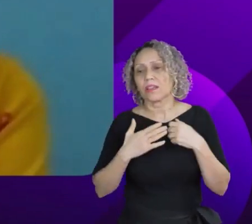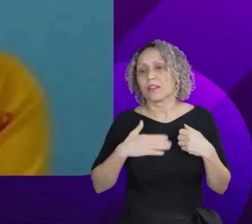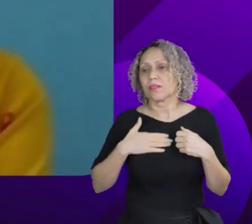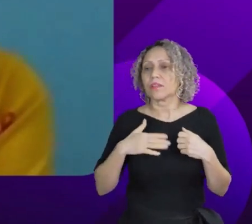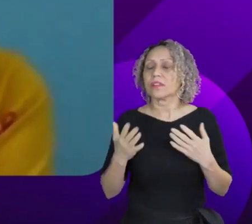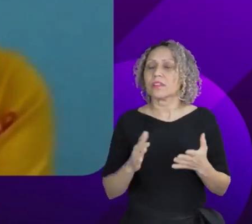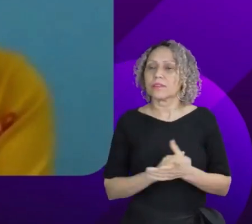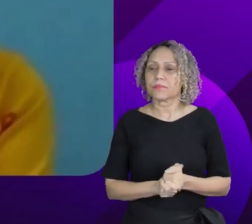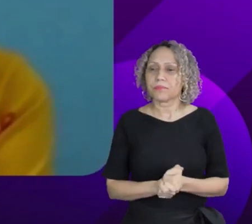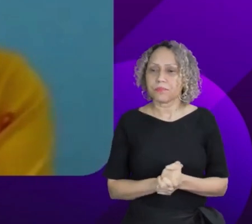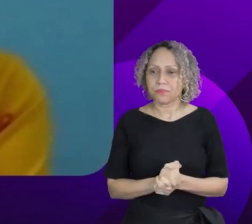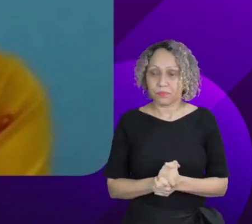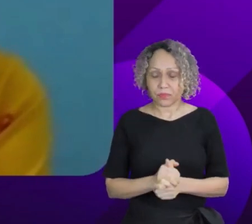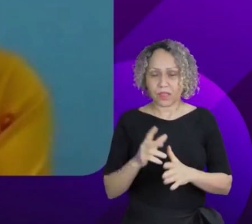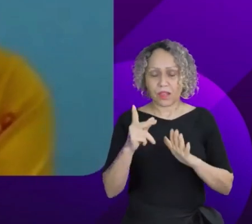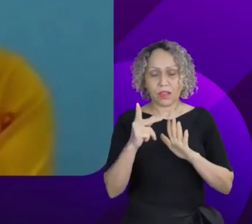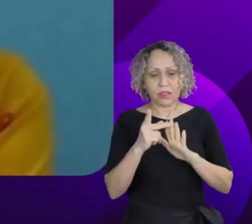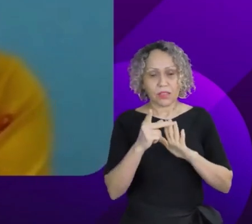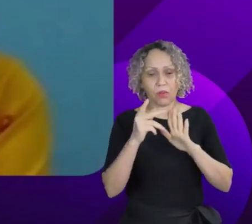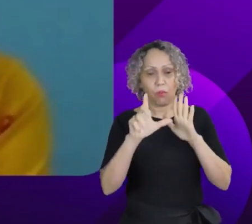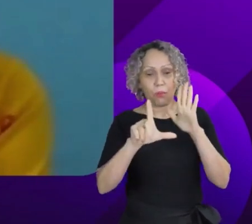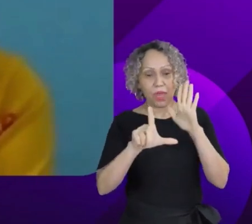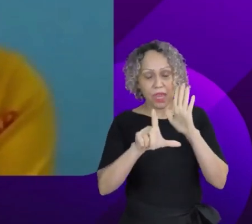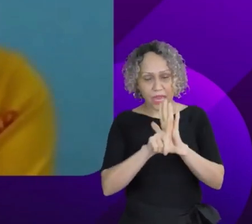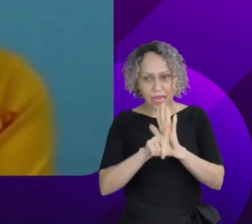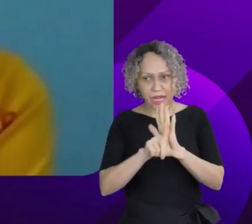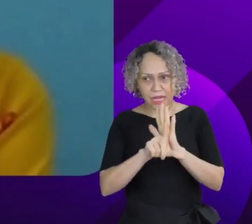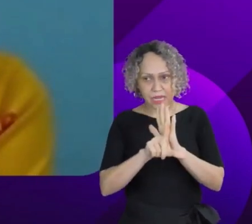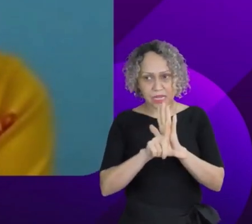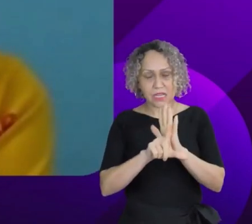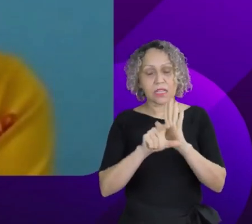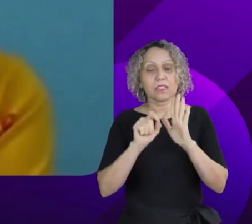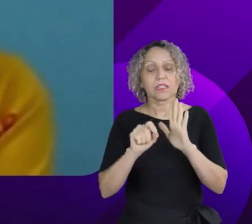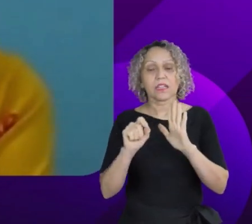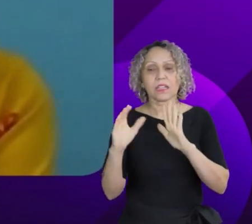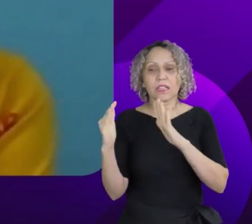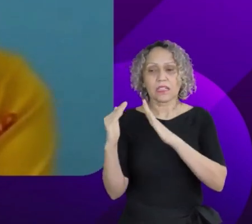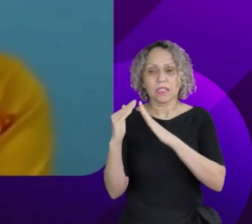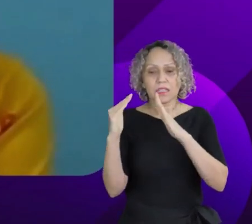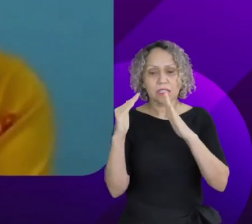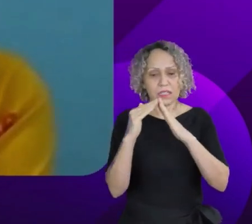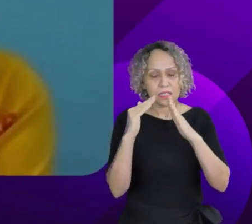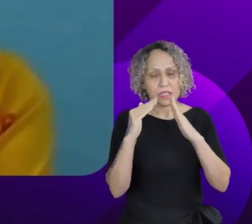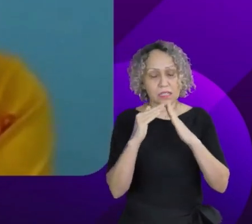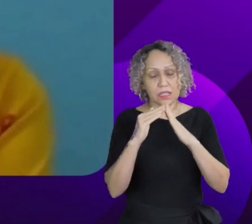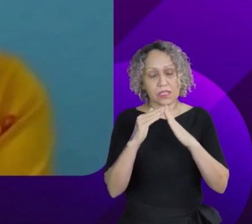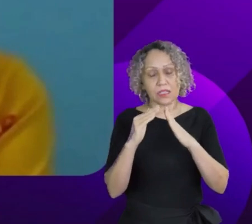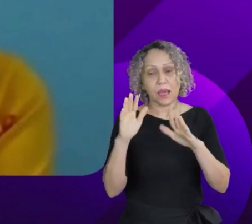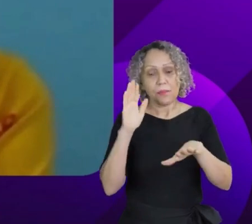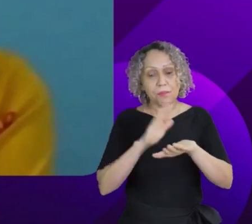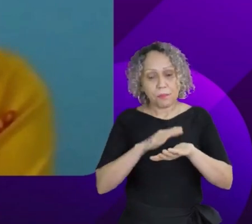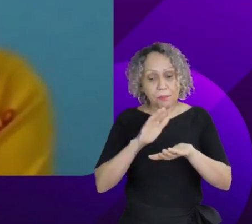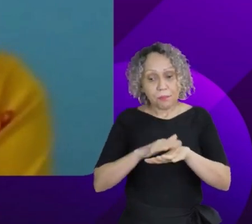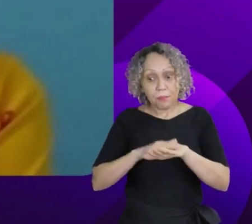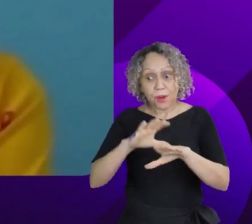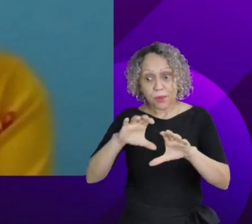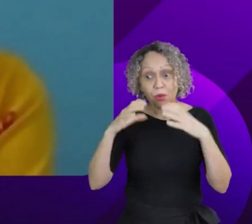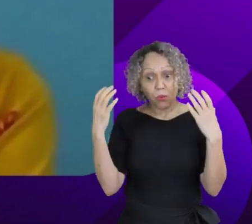um PL da autogestão se tramitando na Câmara, né, para que a gente aprove para todos os